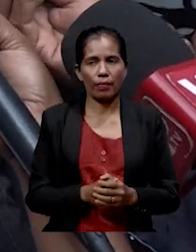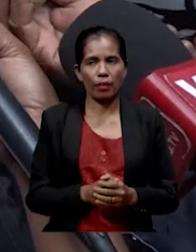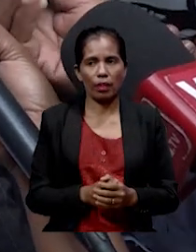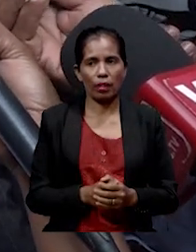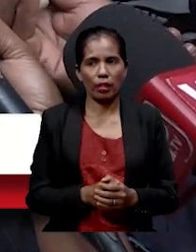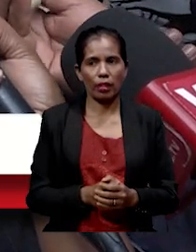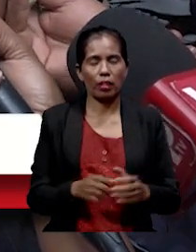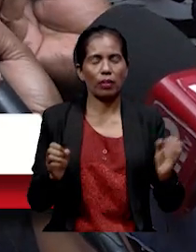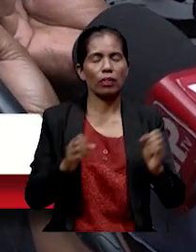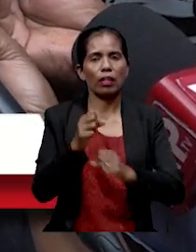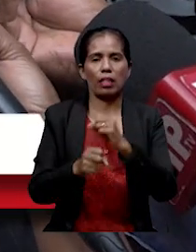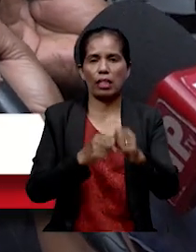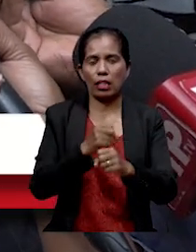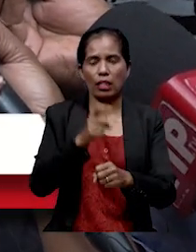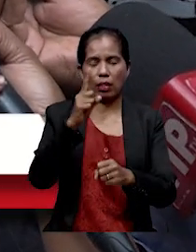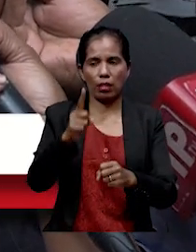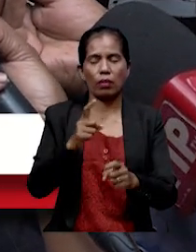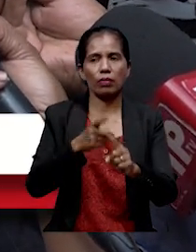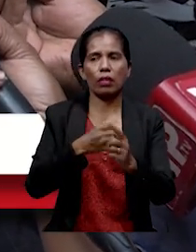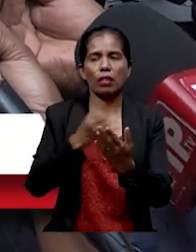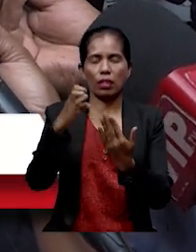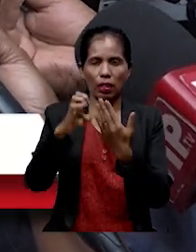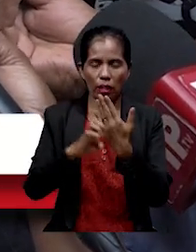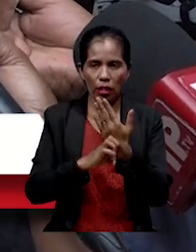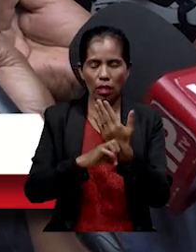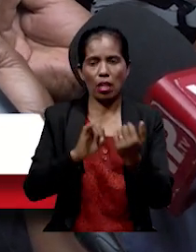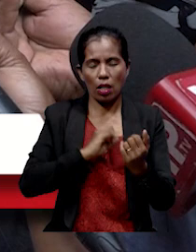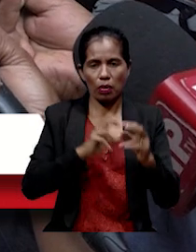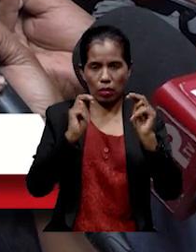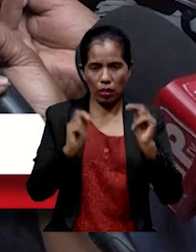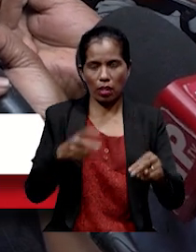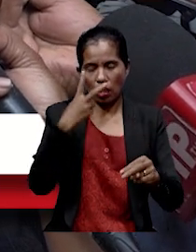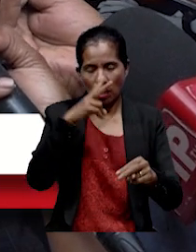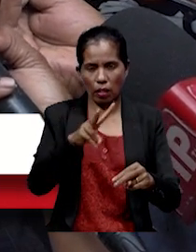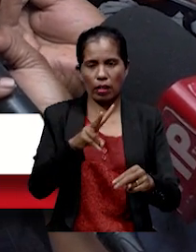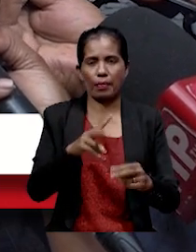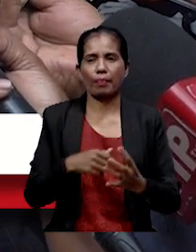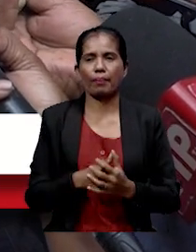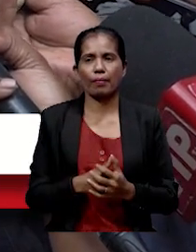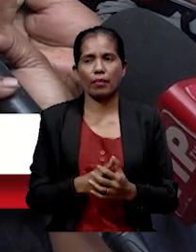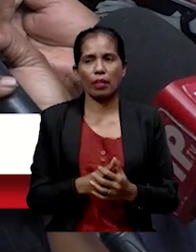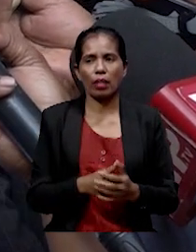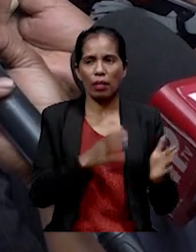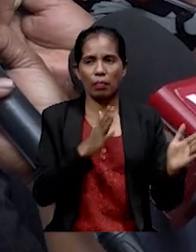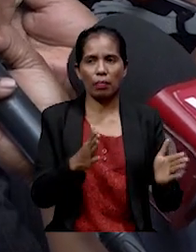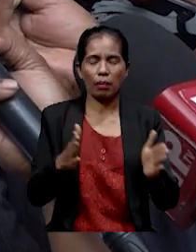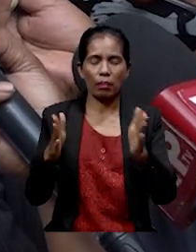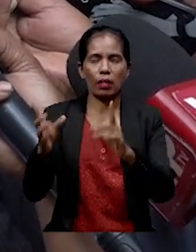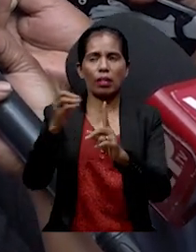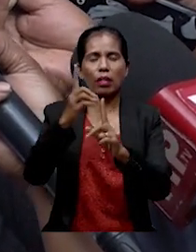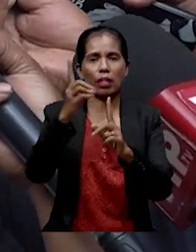tota antina ida. Janeiro maine hau tenke hareona marca, prepara to marca data